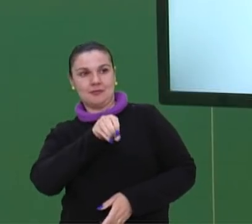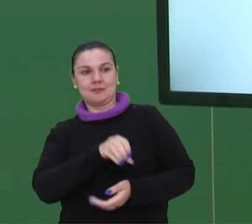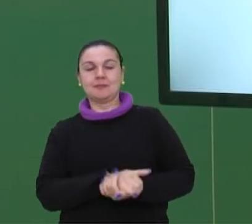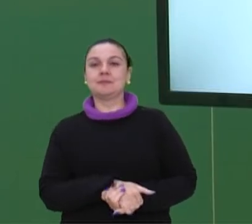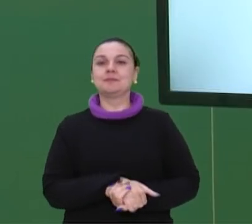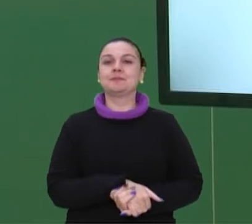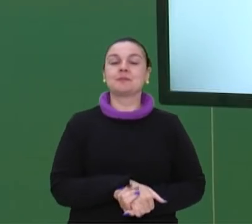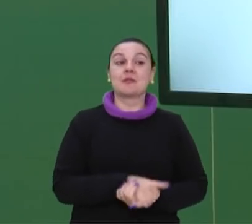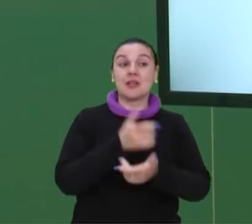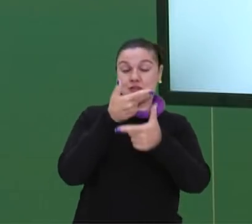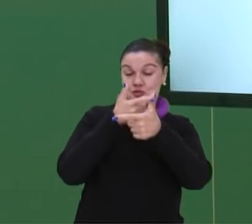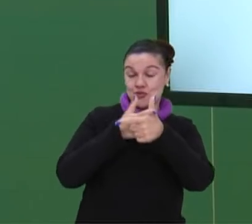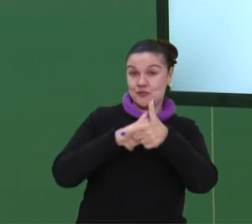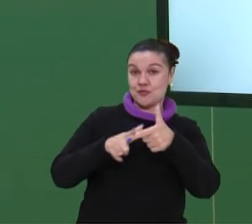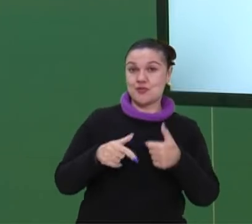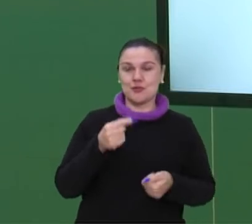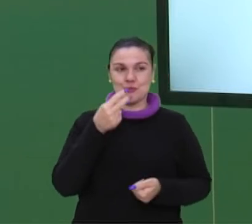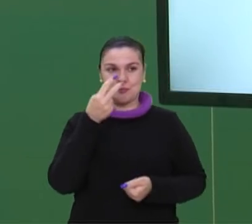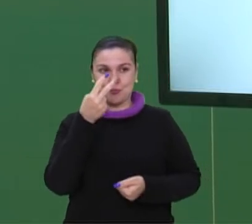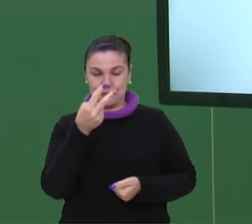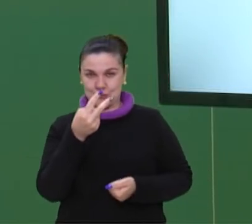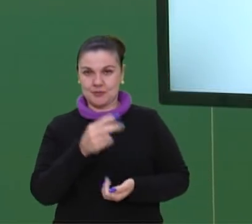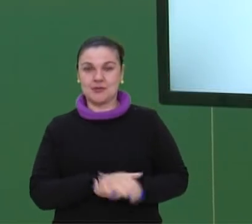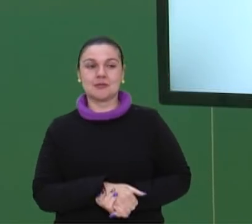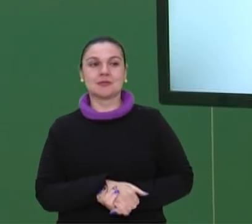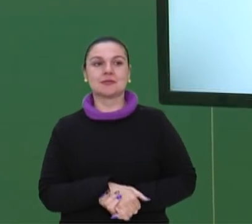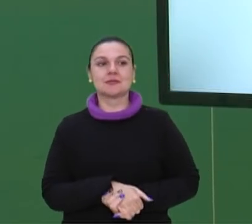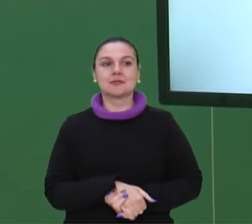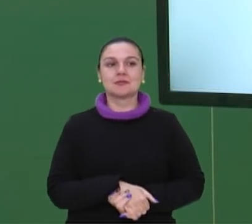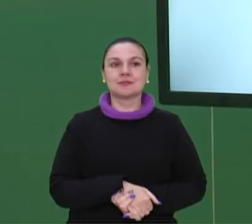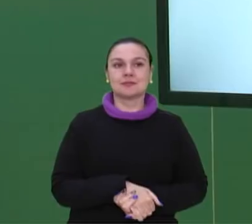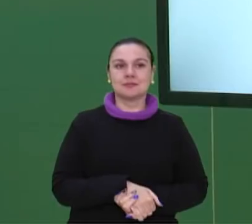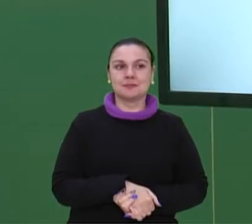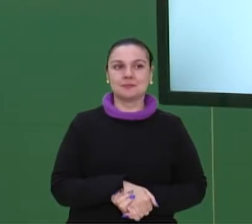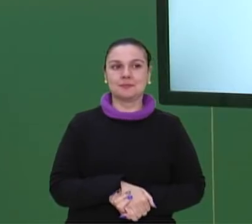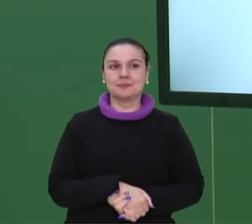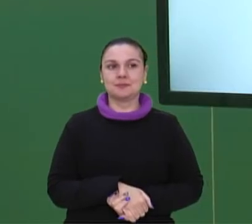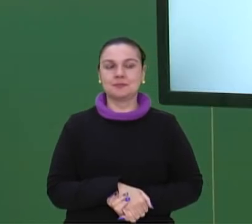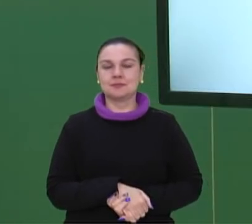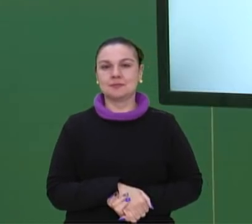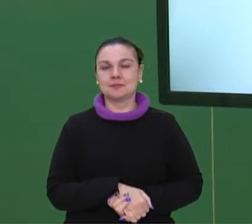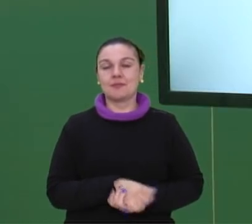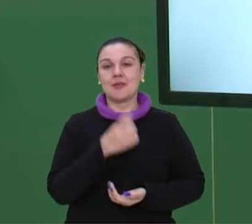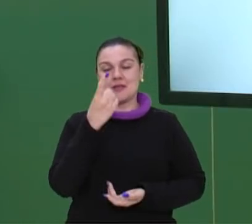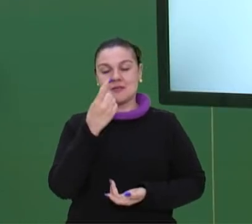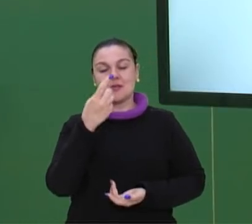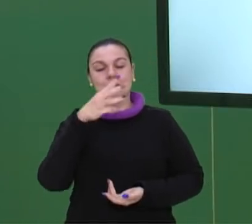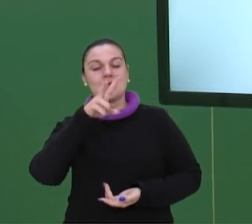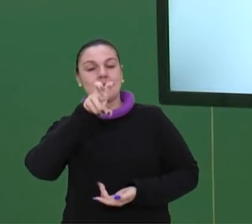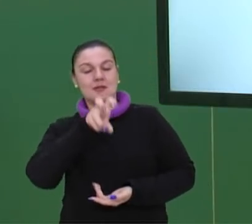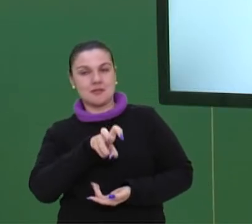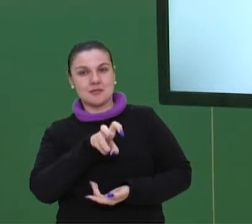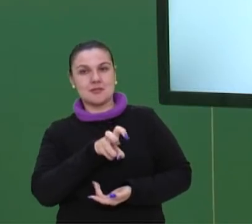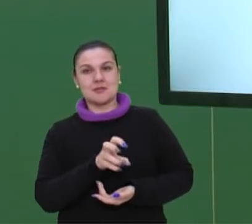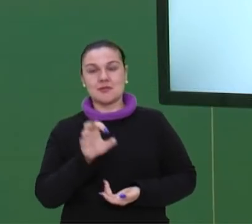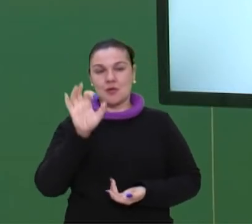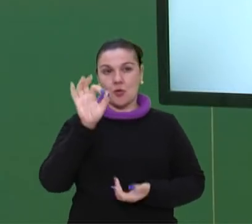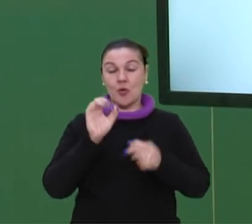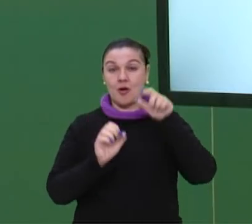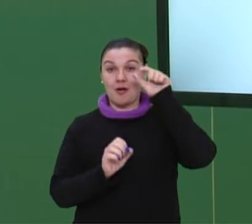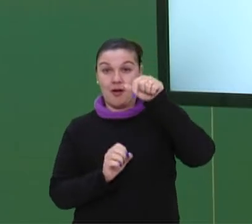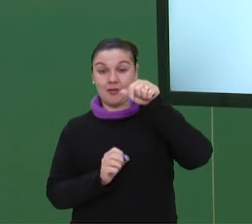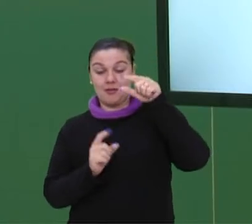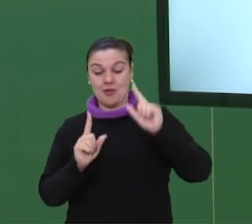270 graus divididos por 2 vai dar 135 graus